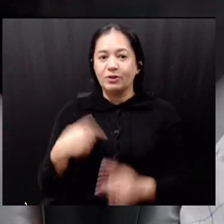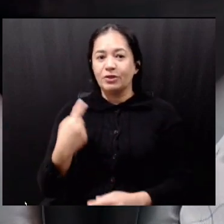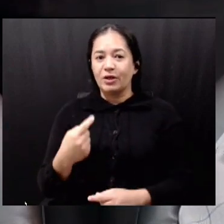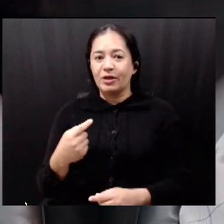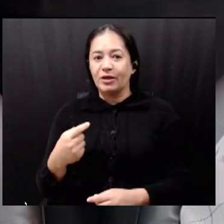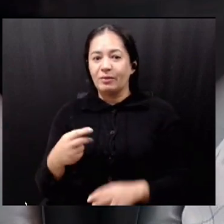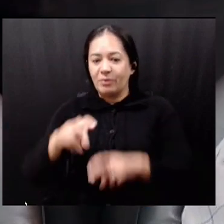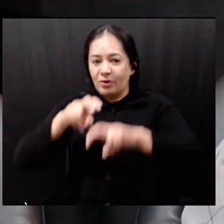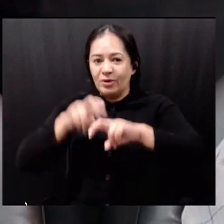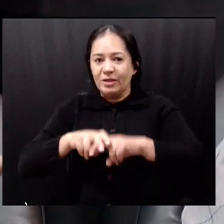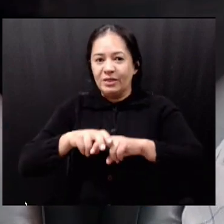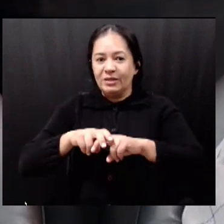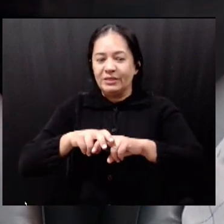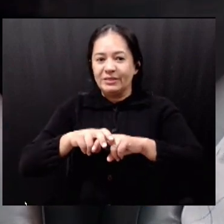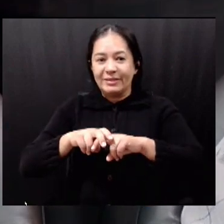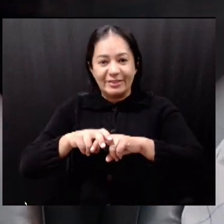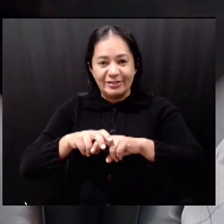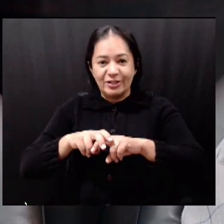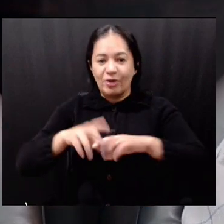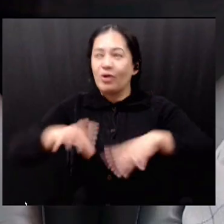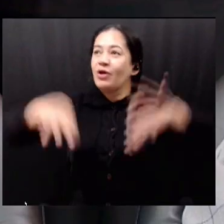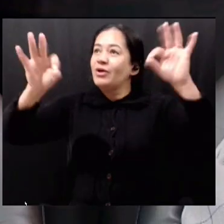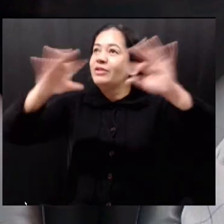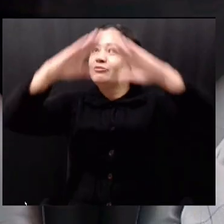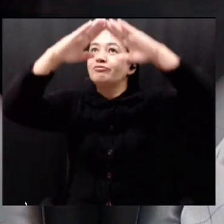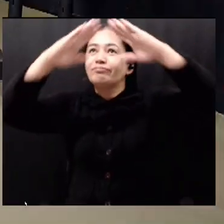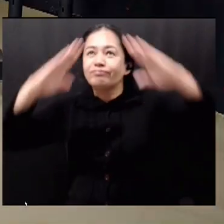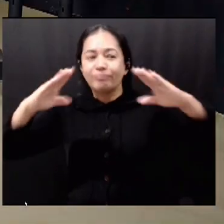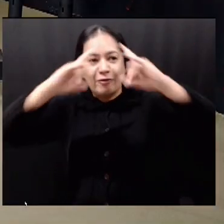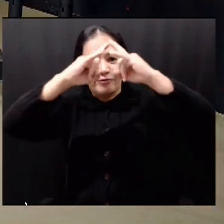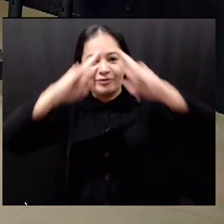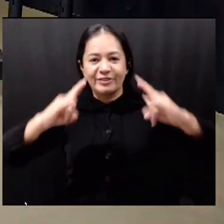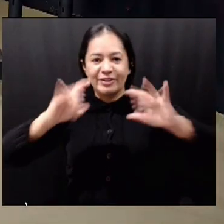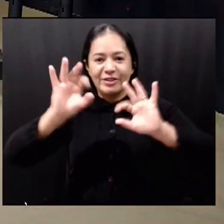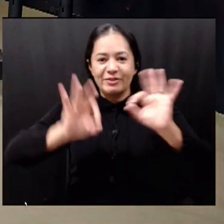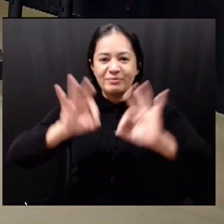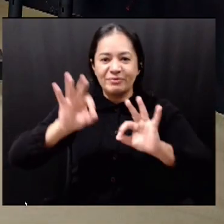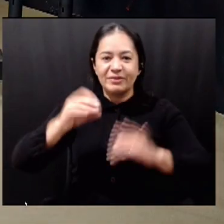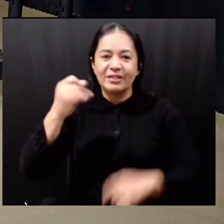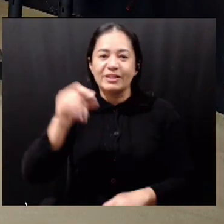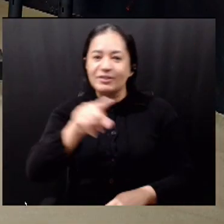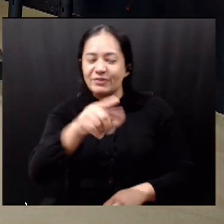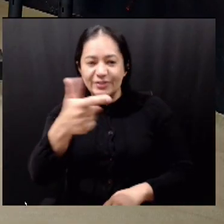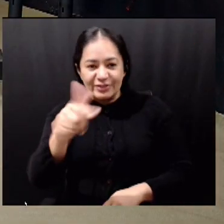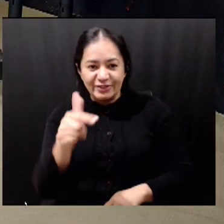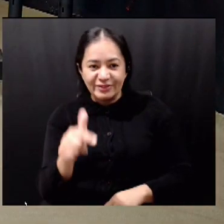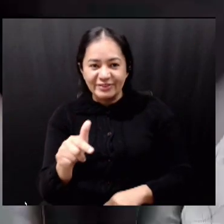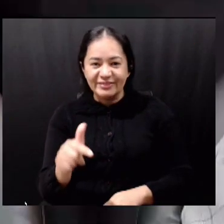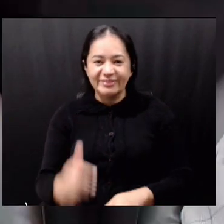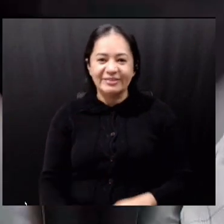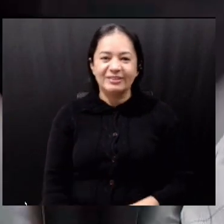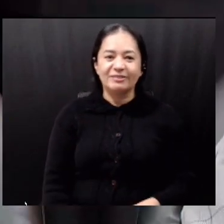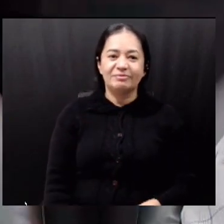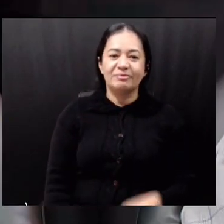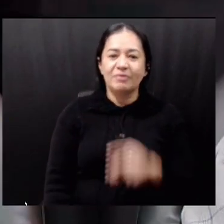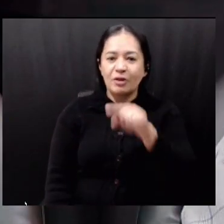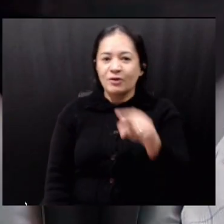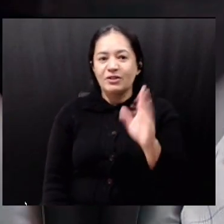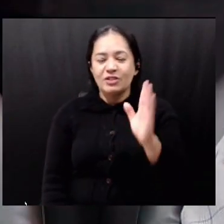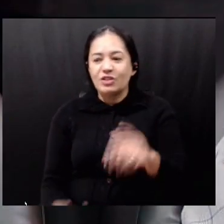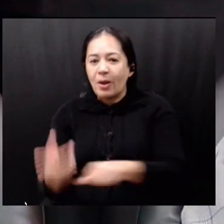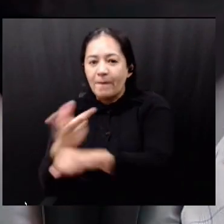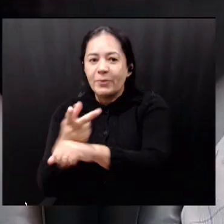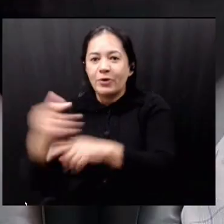fazia uma casinha, Sim. uma tenda. Uhum. Então, se você Acampa não tem… dentro. acampa dentro. É, Então, assim, você busca ferramentas